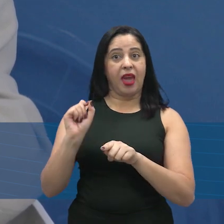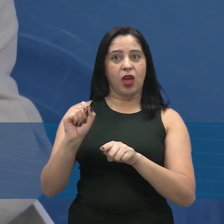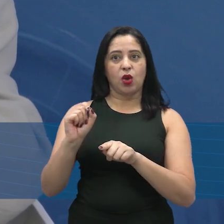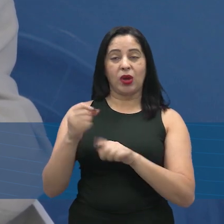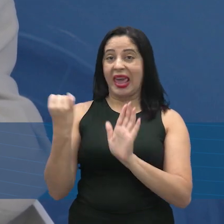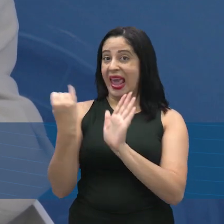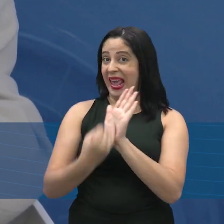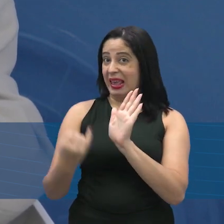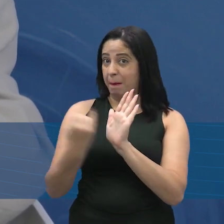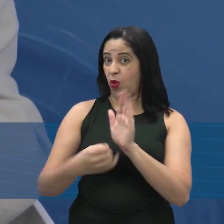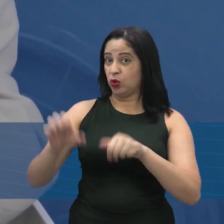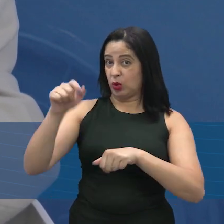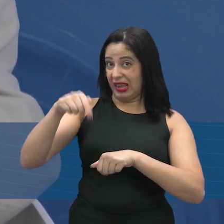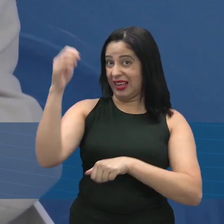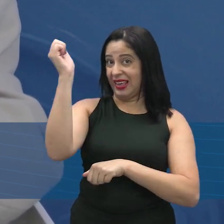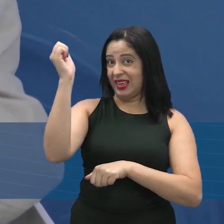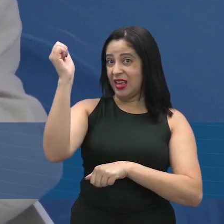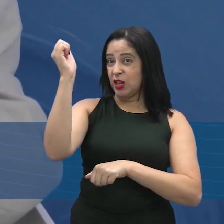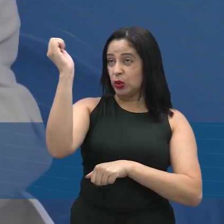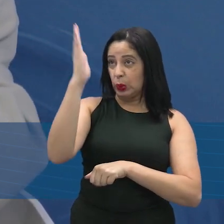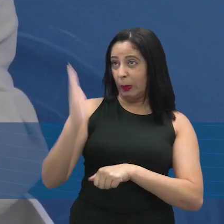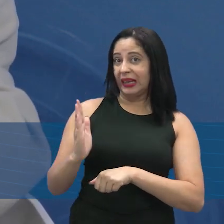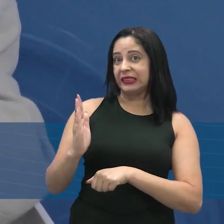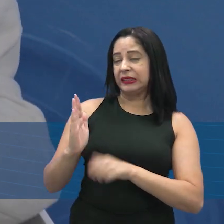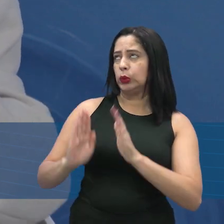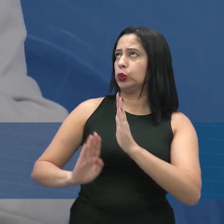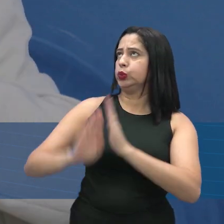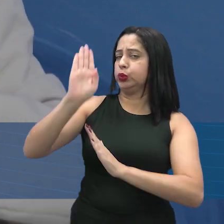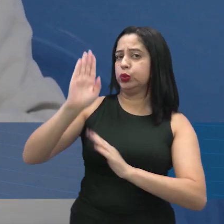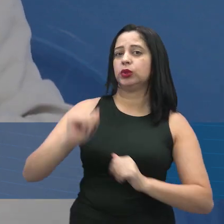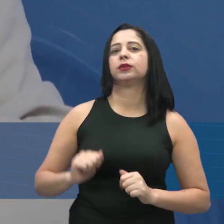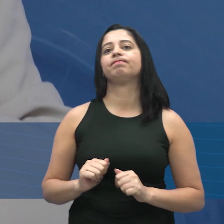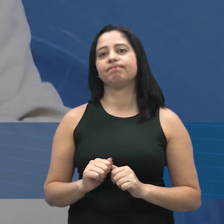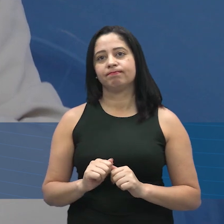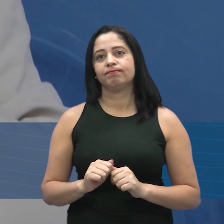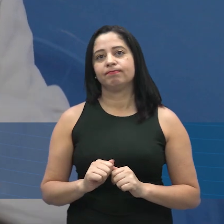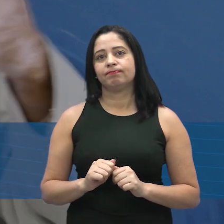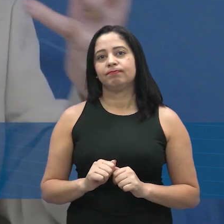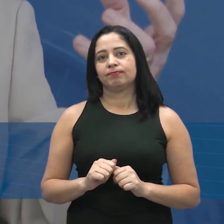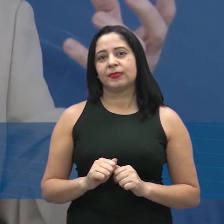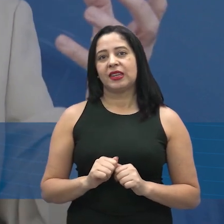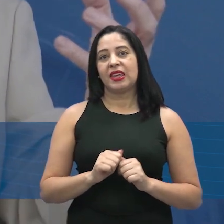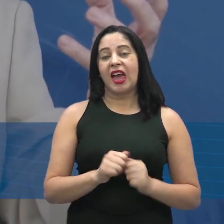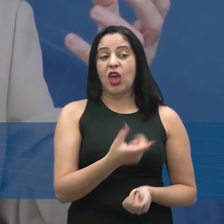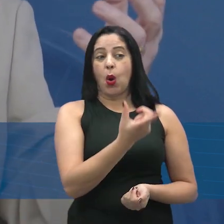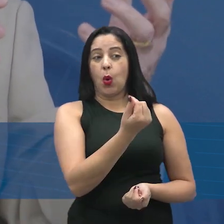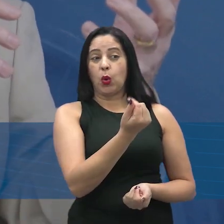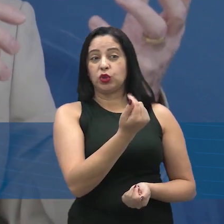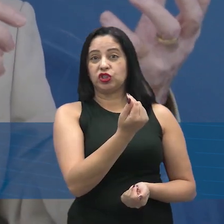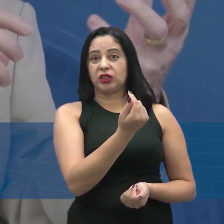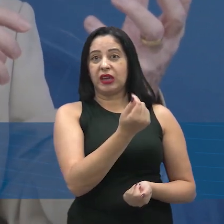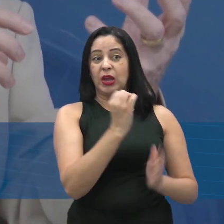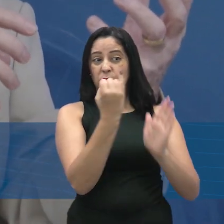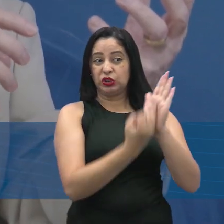tem ainda no Estado brasileiro, né? Que indubitavelmente retira recursos da classe média, transfere para o Estado e